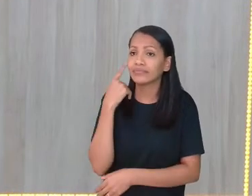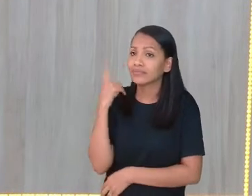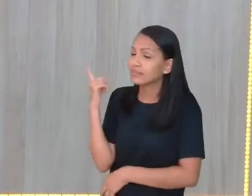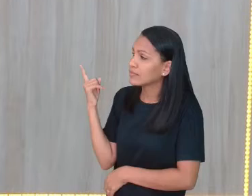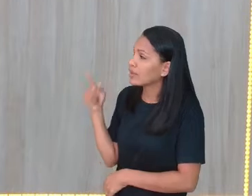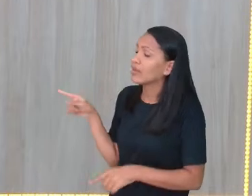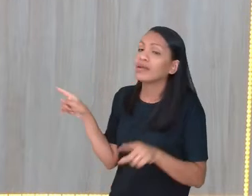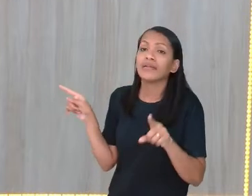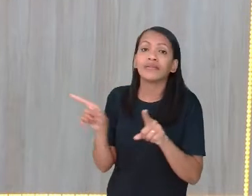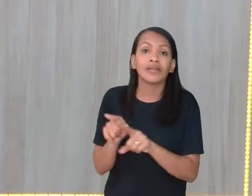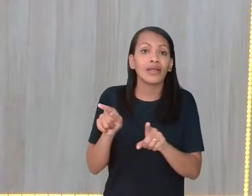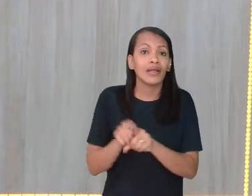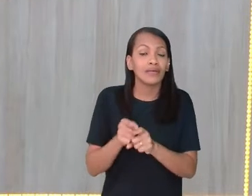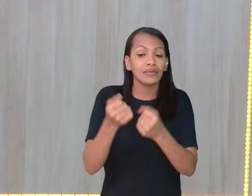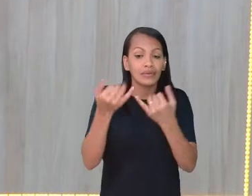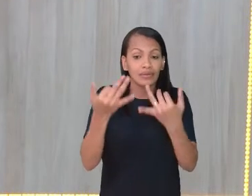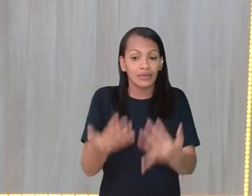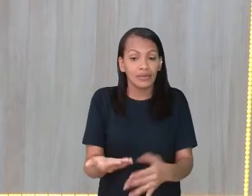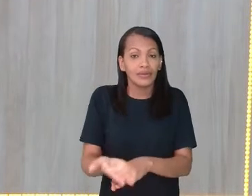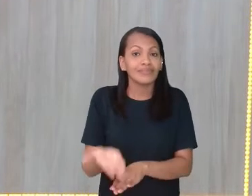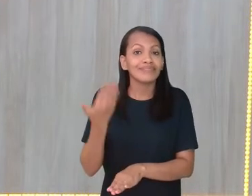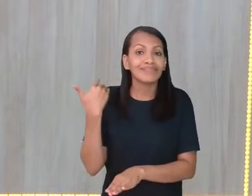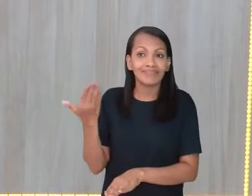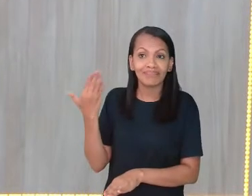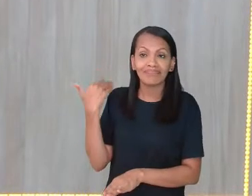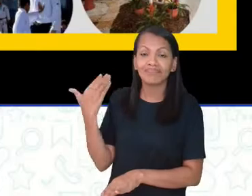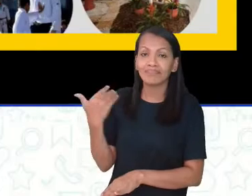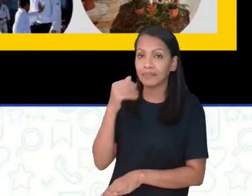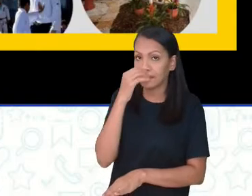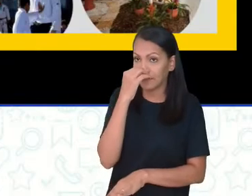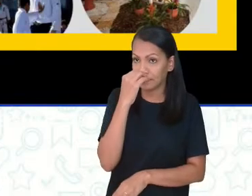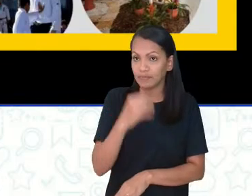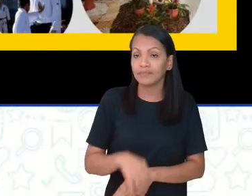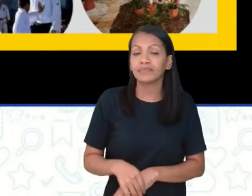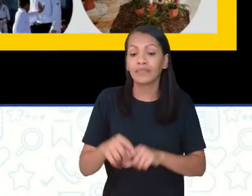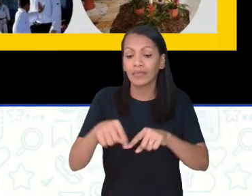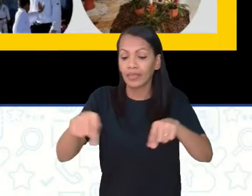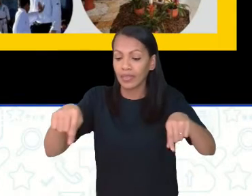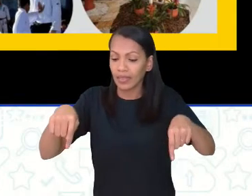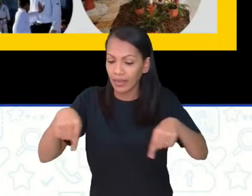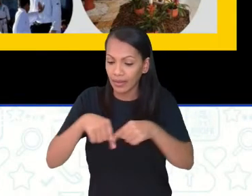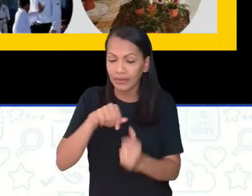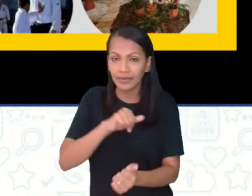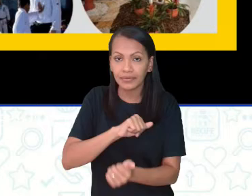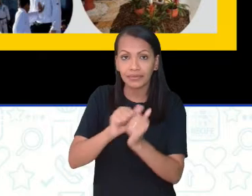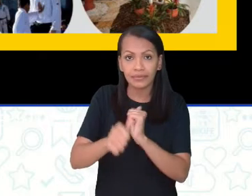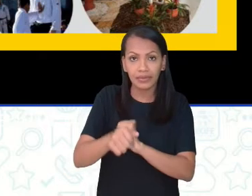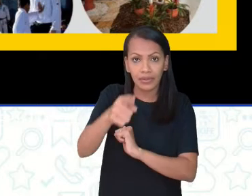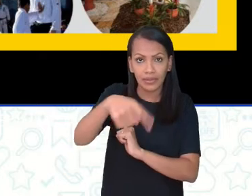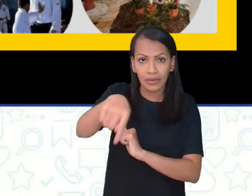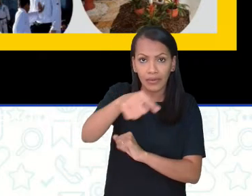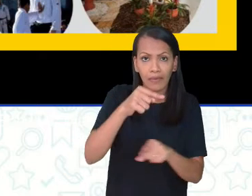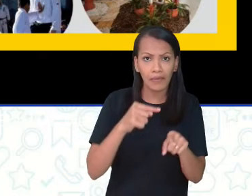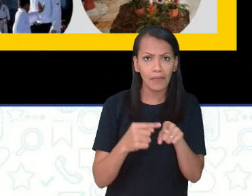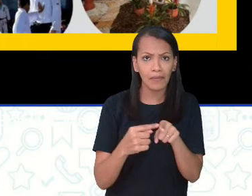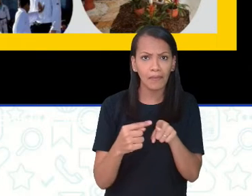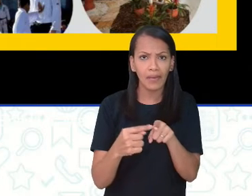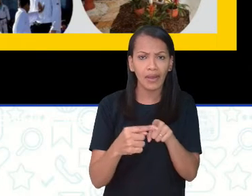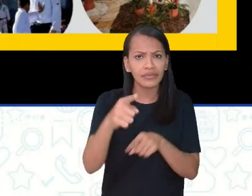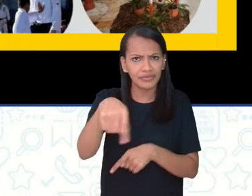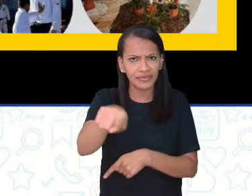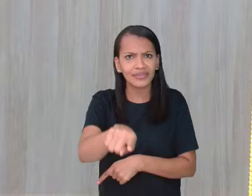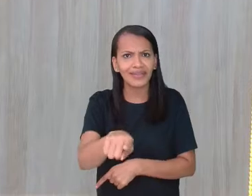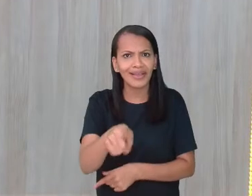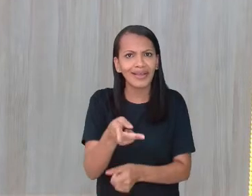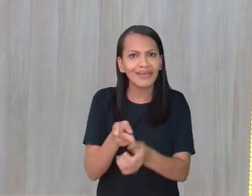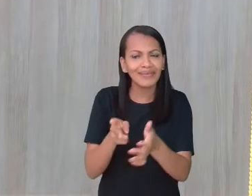como eu falei anteriormente, as quadras poliesportivas, que são essas quadras que vocês encontram aí nos bairros de vocês. Então,